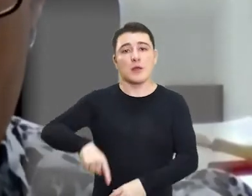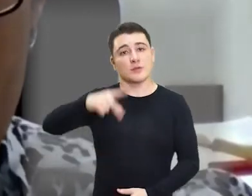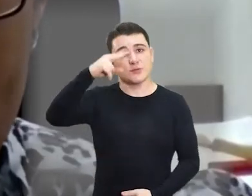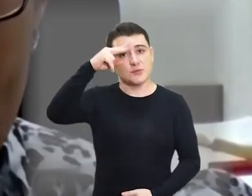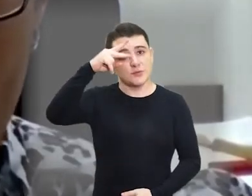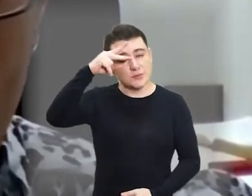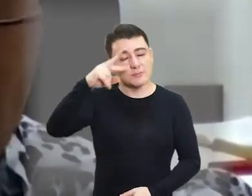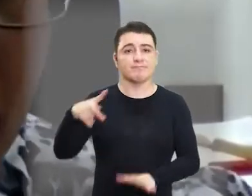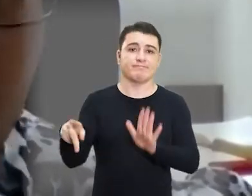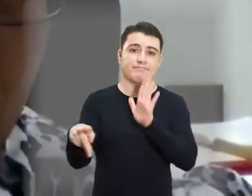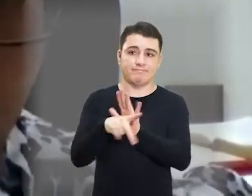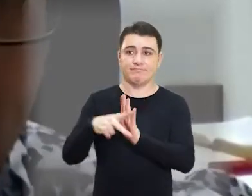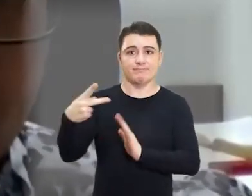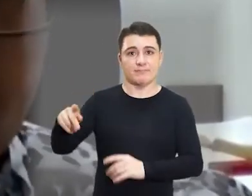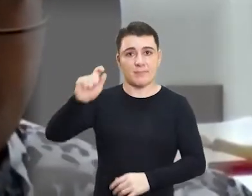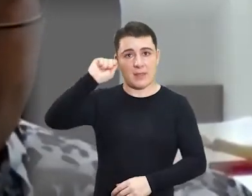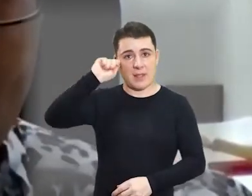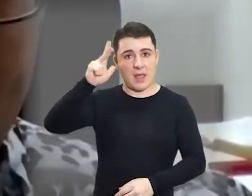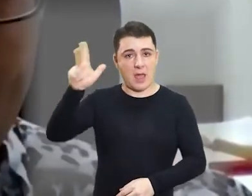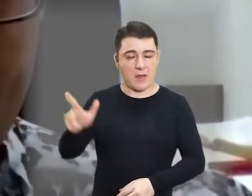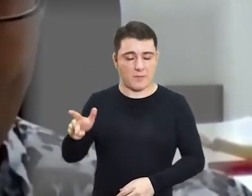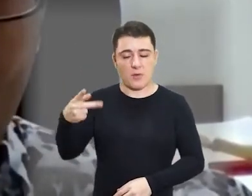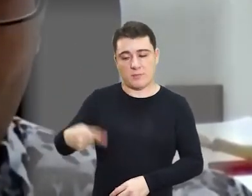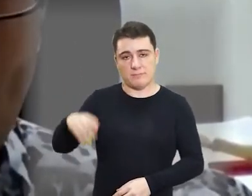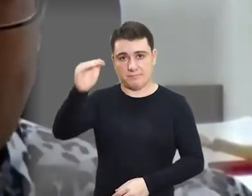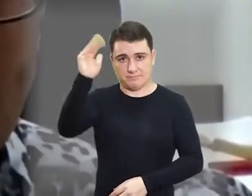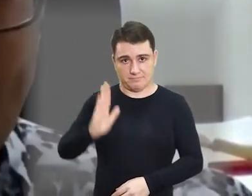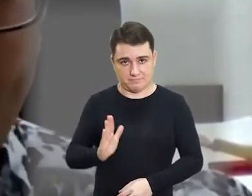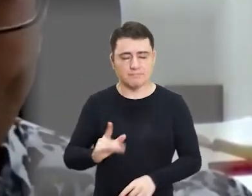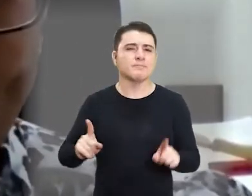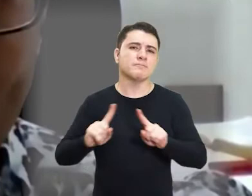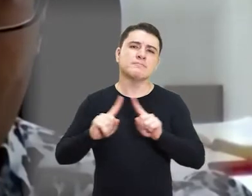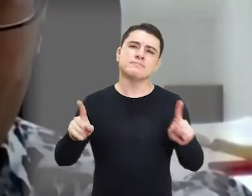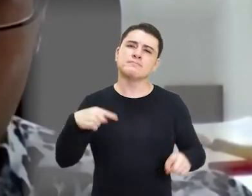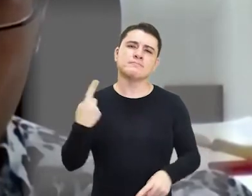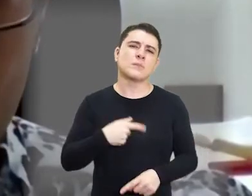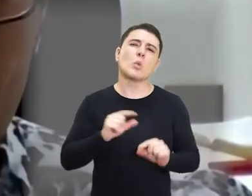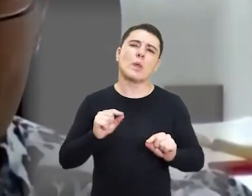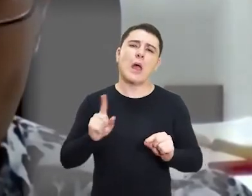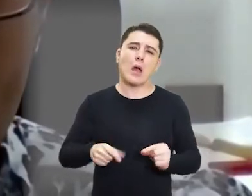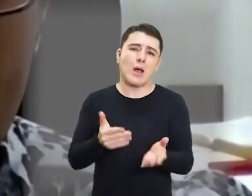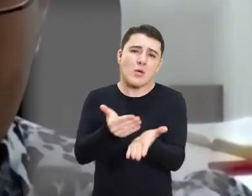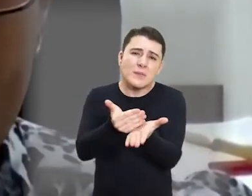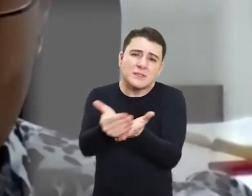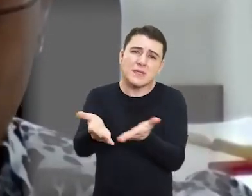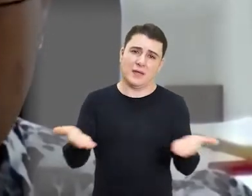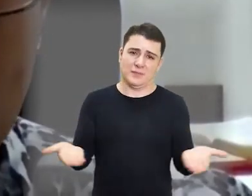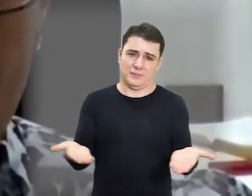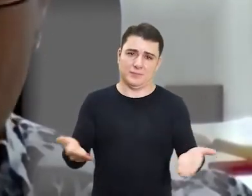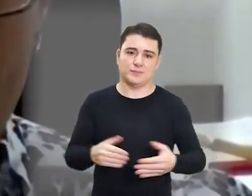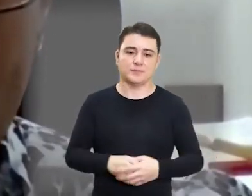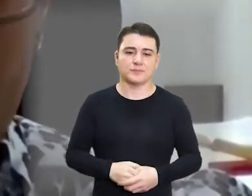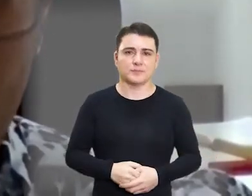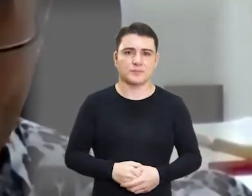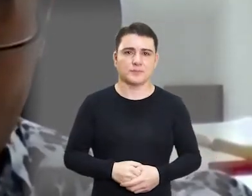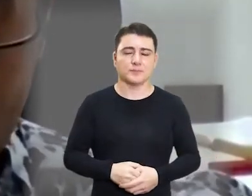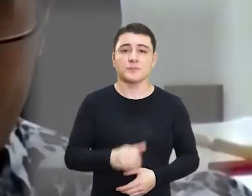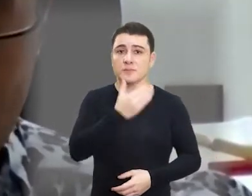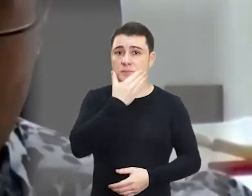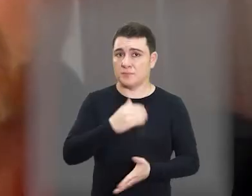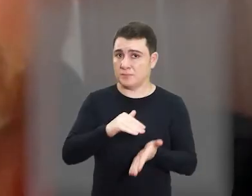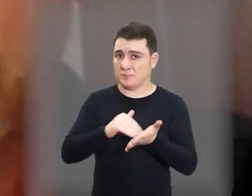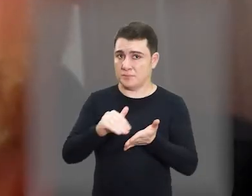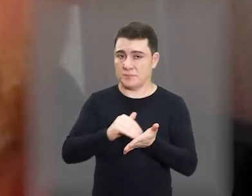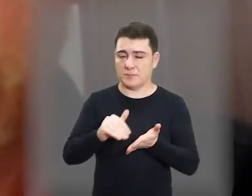educação a história, né, afro-brasileira. Então, a gente está no início de muitas